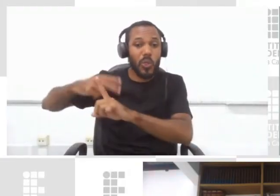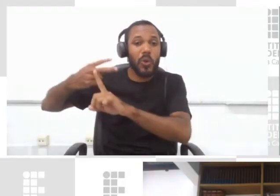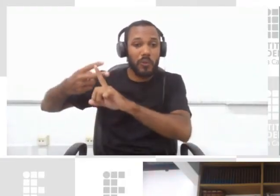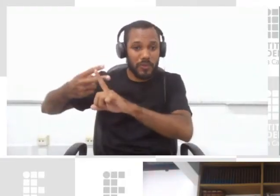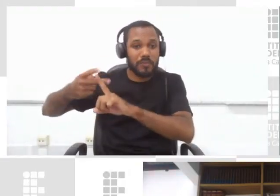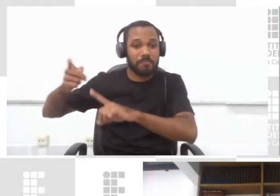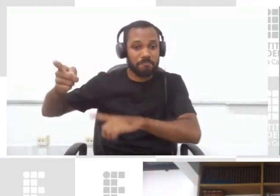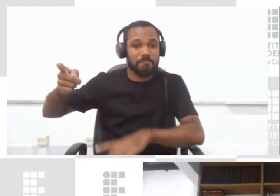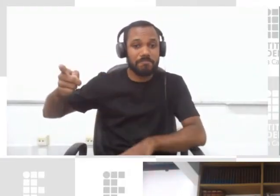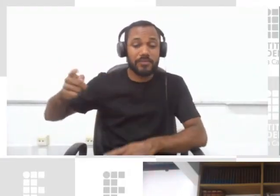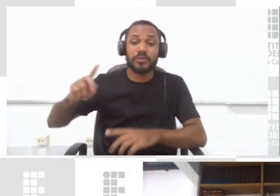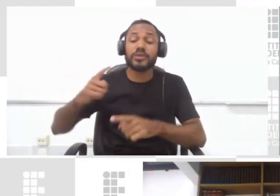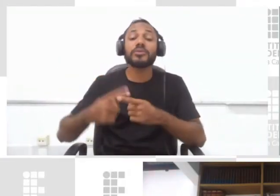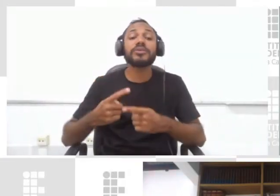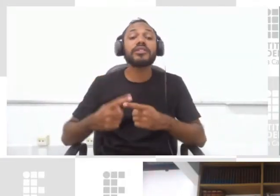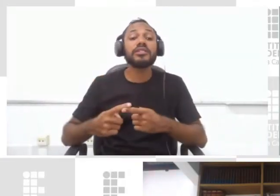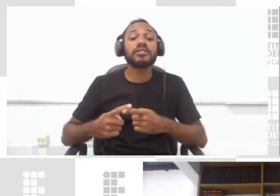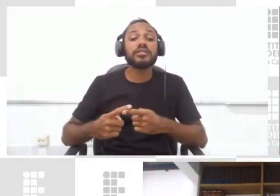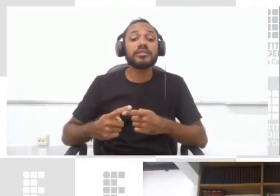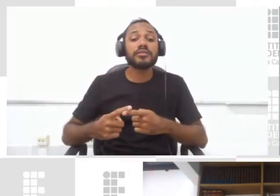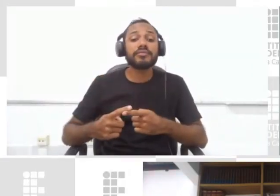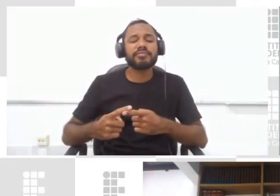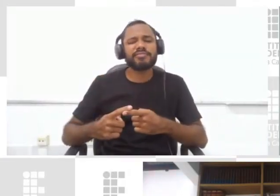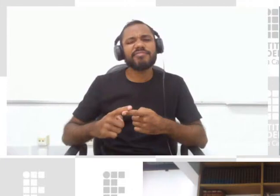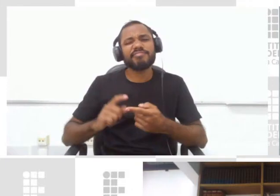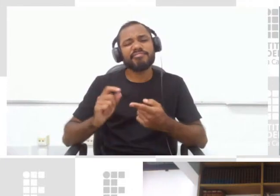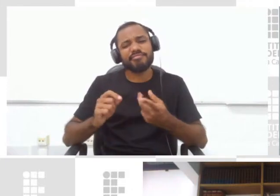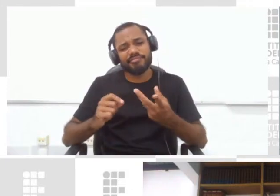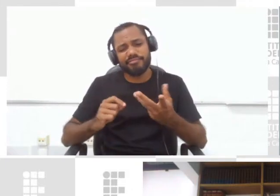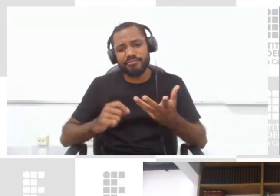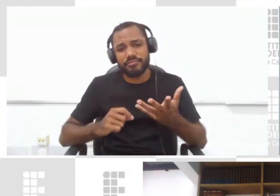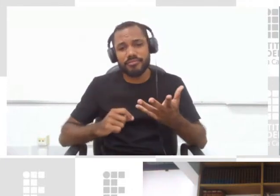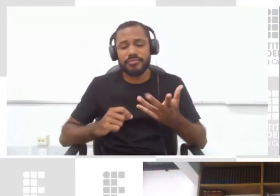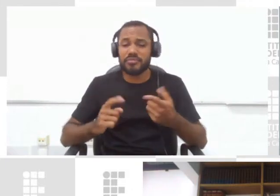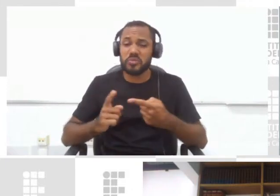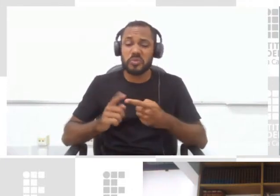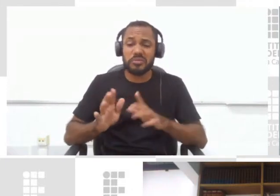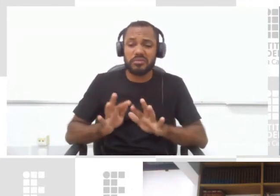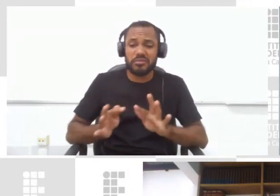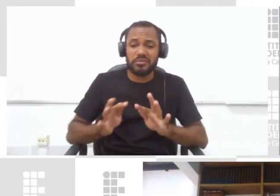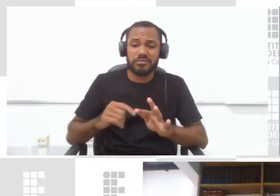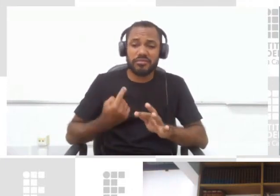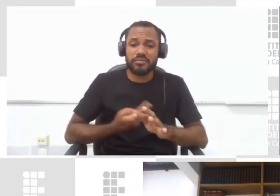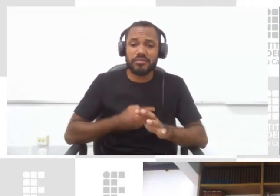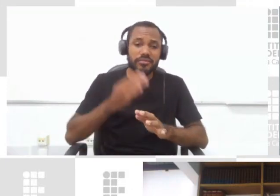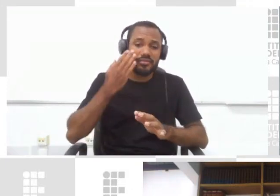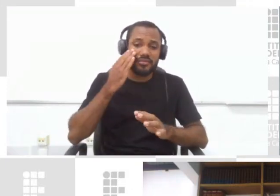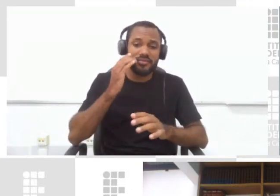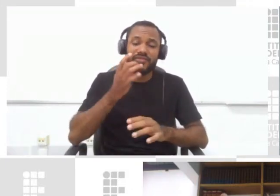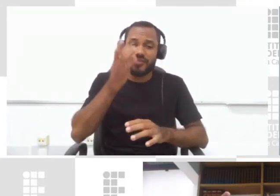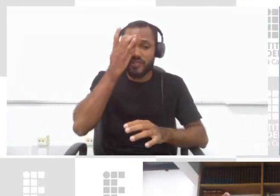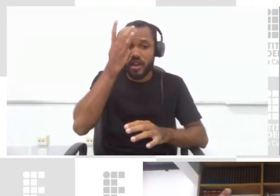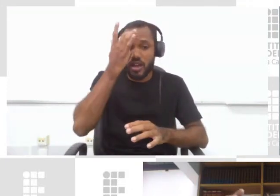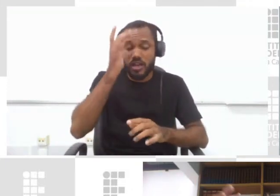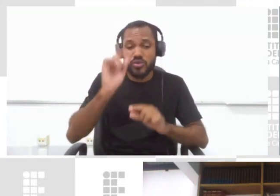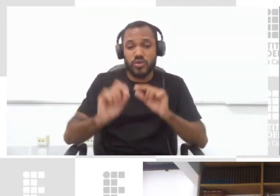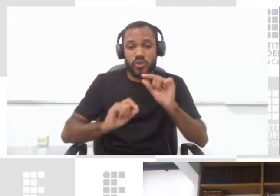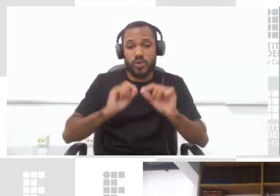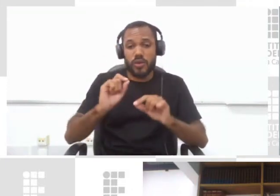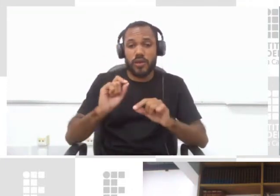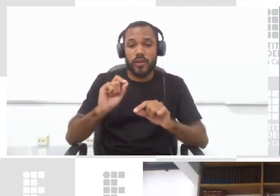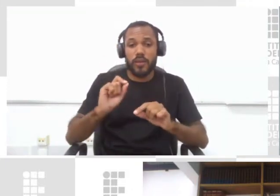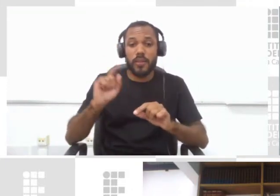Sul, e por uma razão muito simples, por várias razões, mas uma delas que é muito simples de entender é o seguinte, que nós temos uma grande concentração de